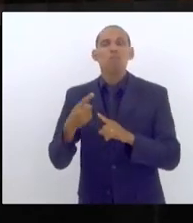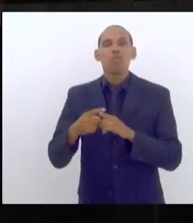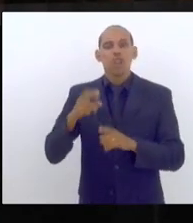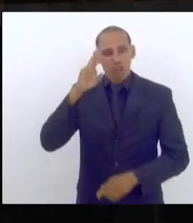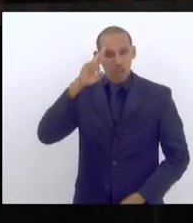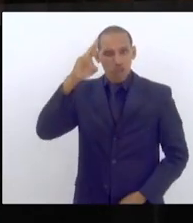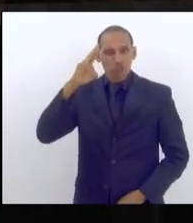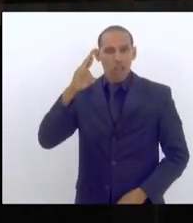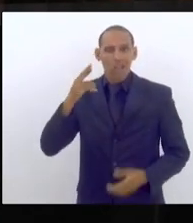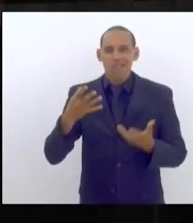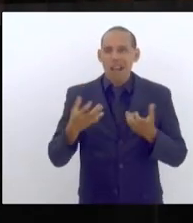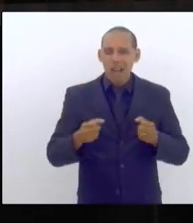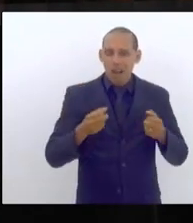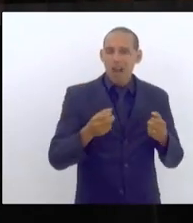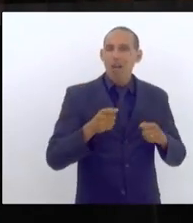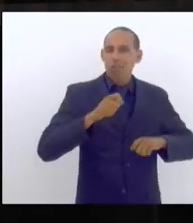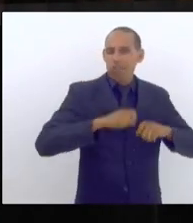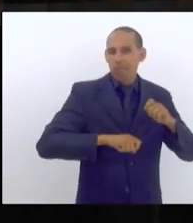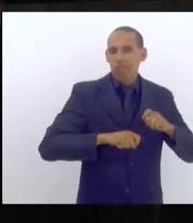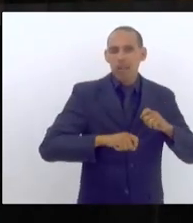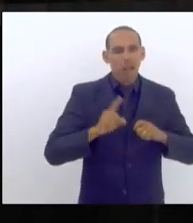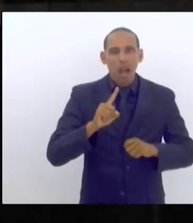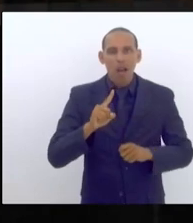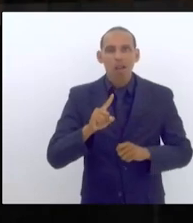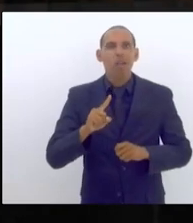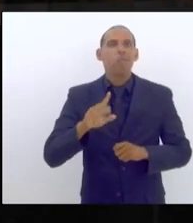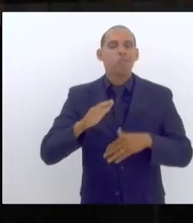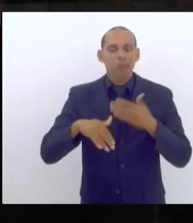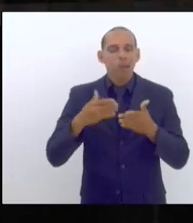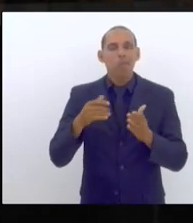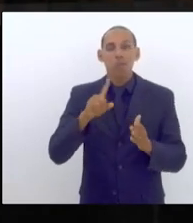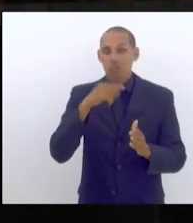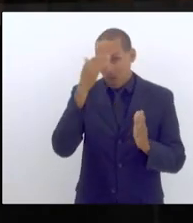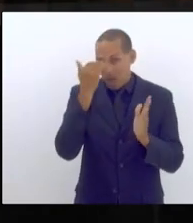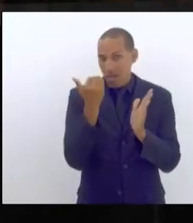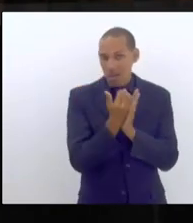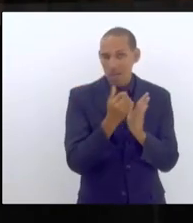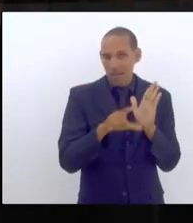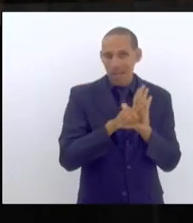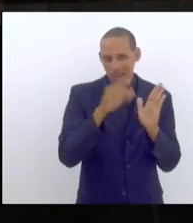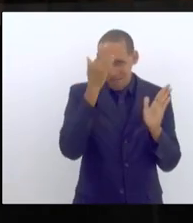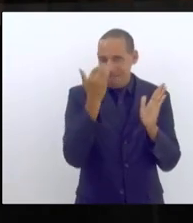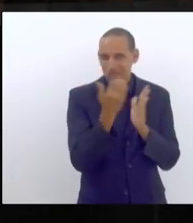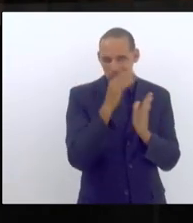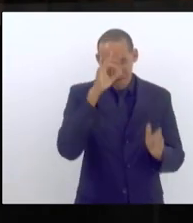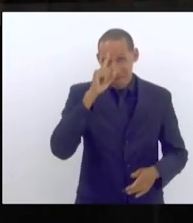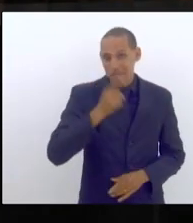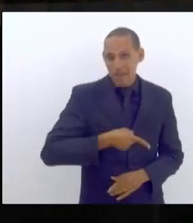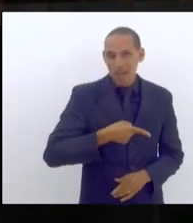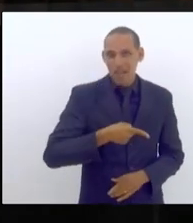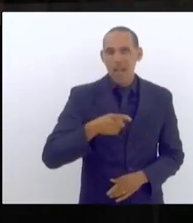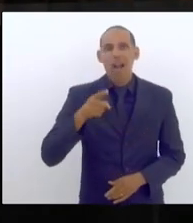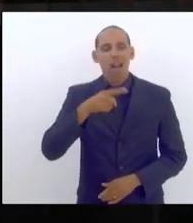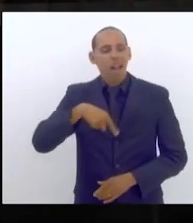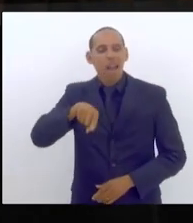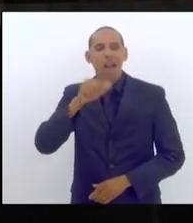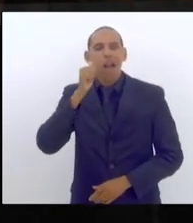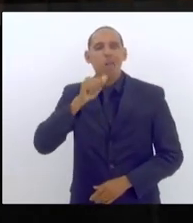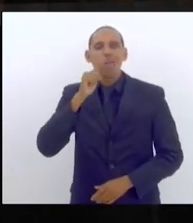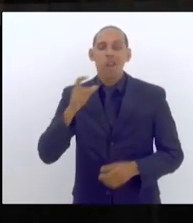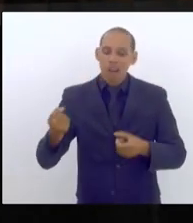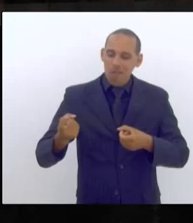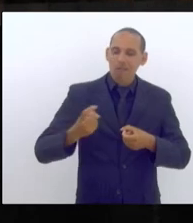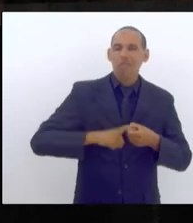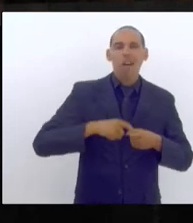chefes, foram readmitidas. Isso é importante. Por fim, deputada Tia Ju, nós